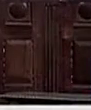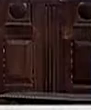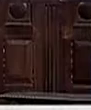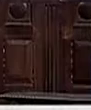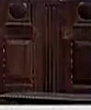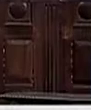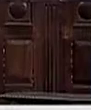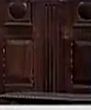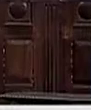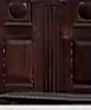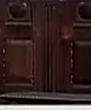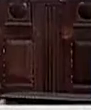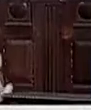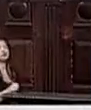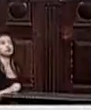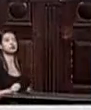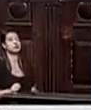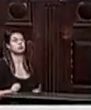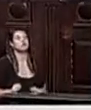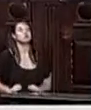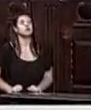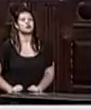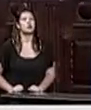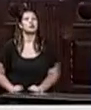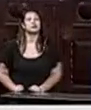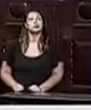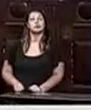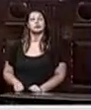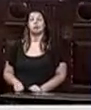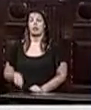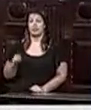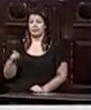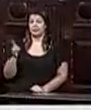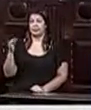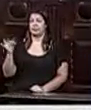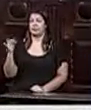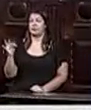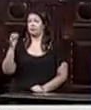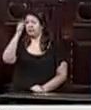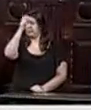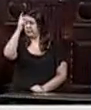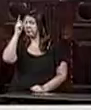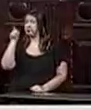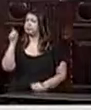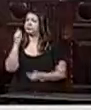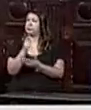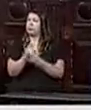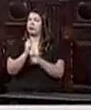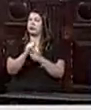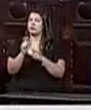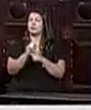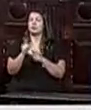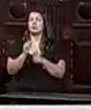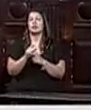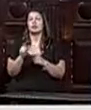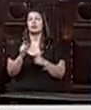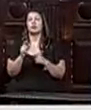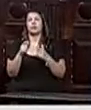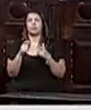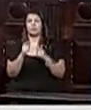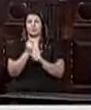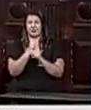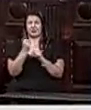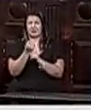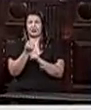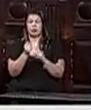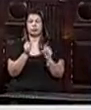de Teresópolis pagando aluguel social pontualmente, mas o desejo, obviamente,